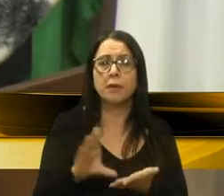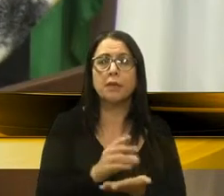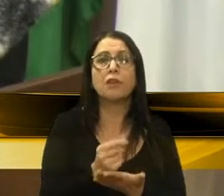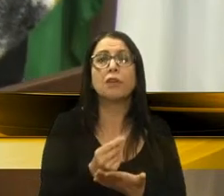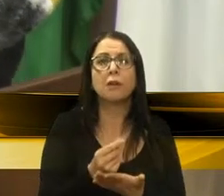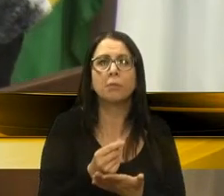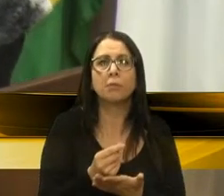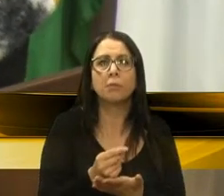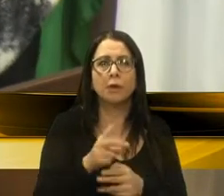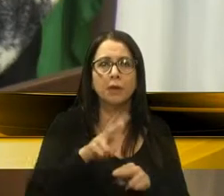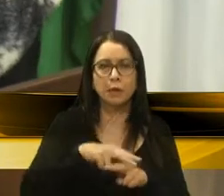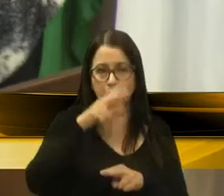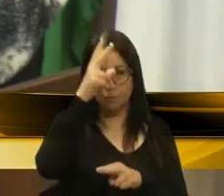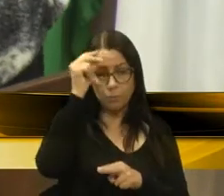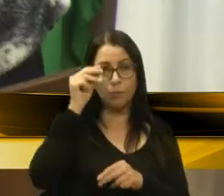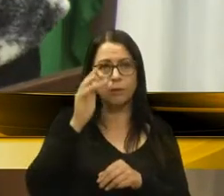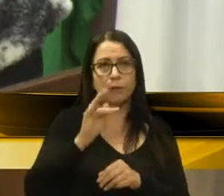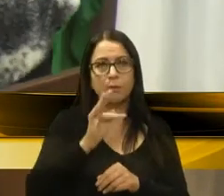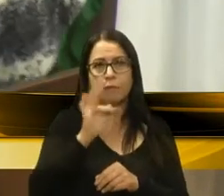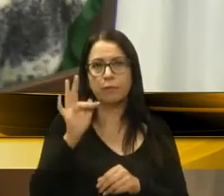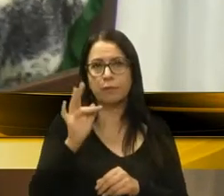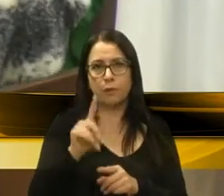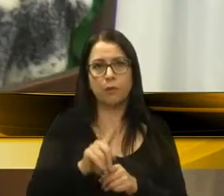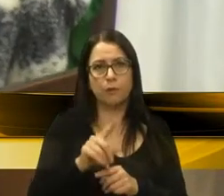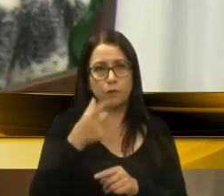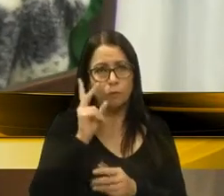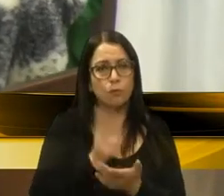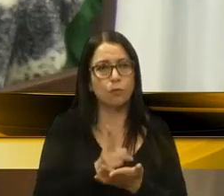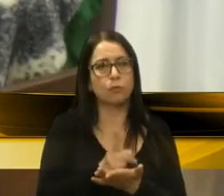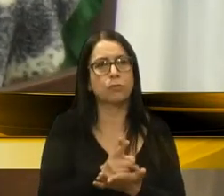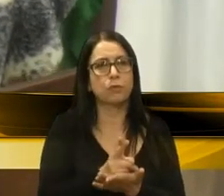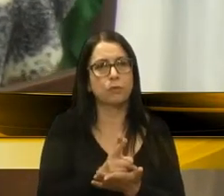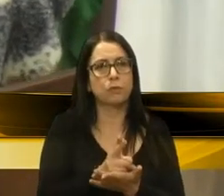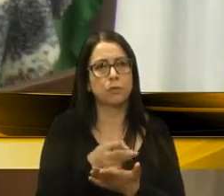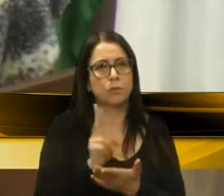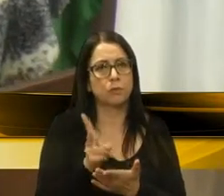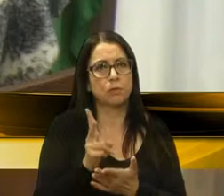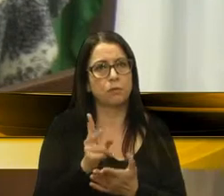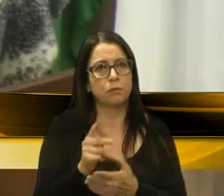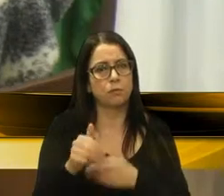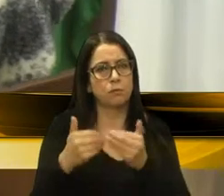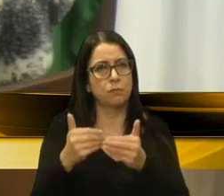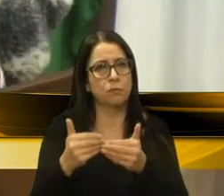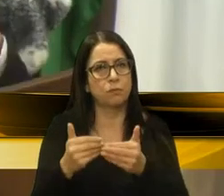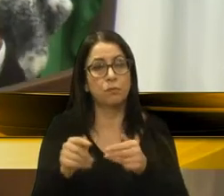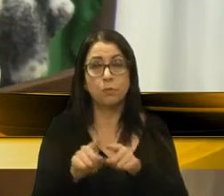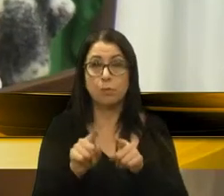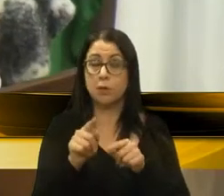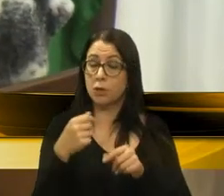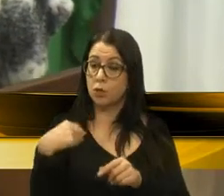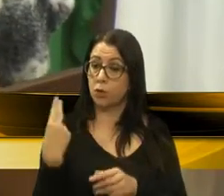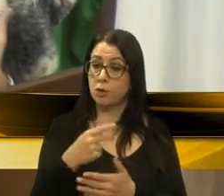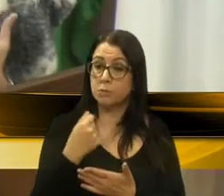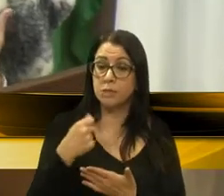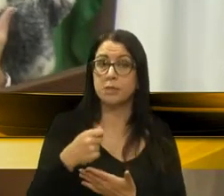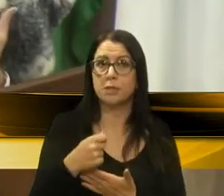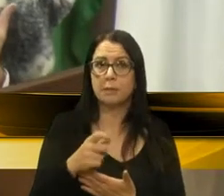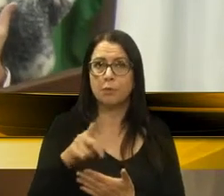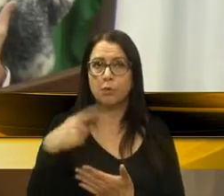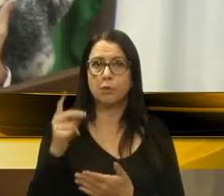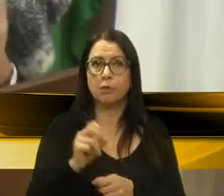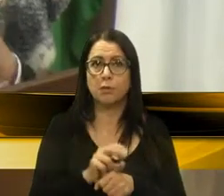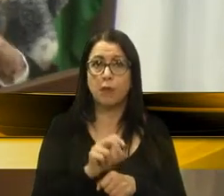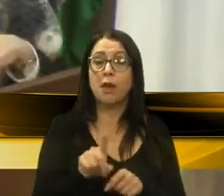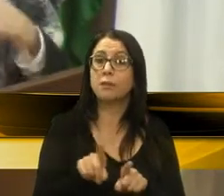cadeia pública com a verba federal? Nós vamos continuar tramitando esse processo, porque a gente precisa dessas outras